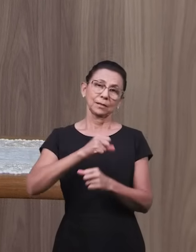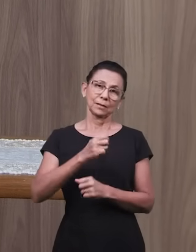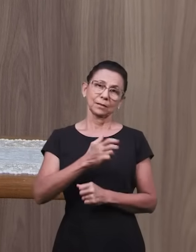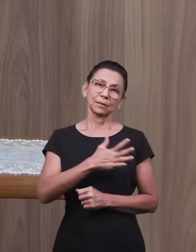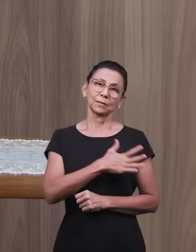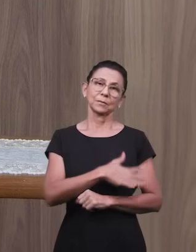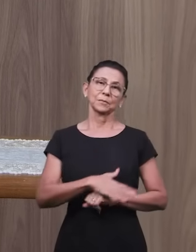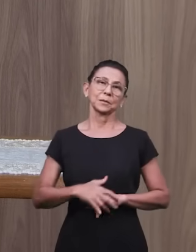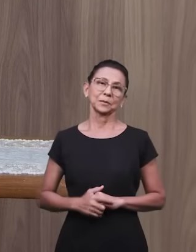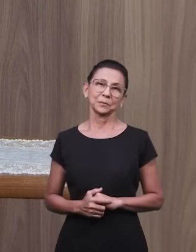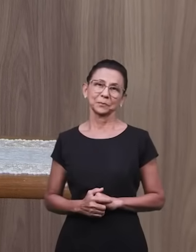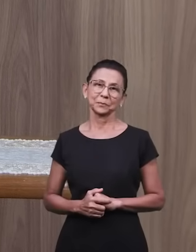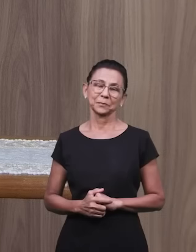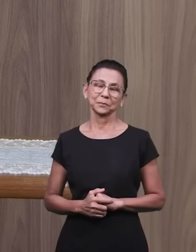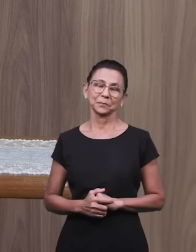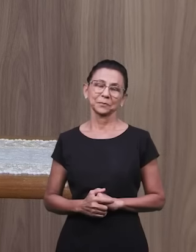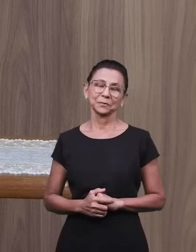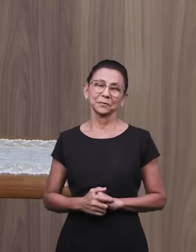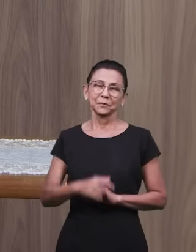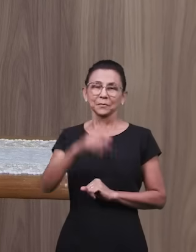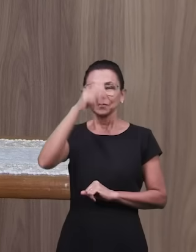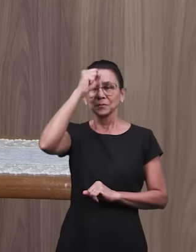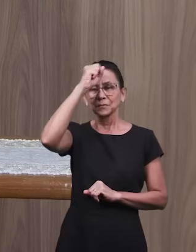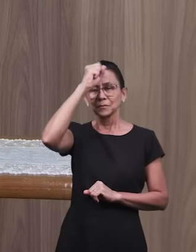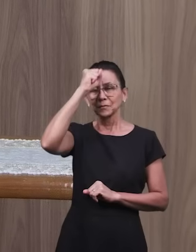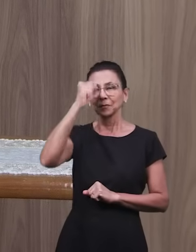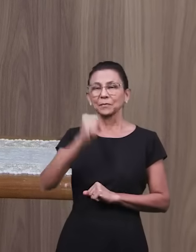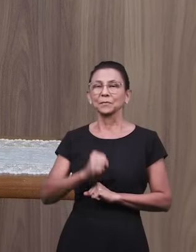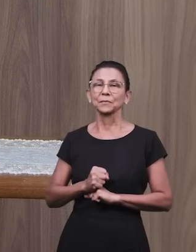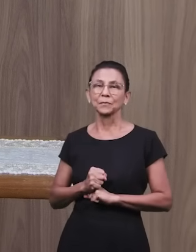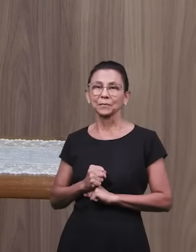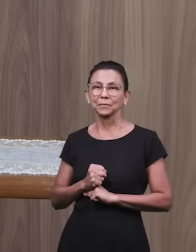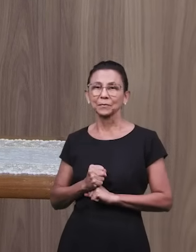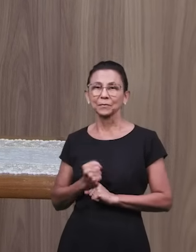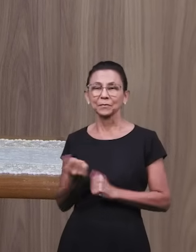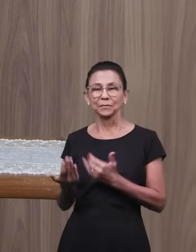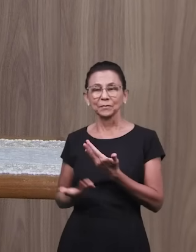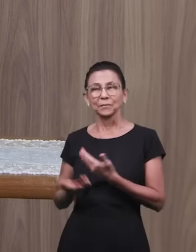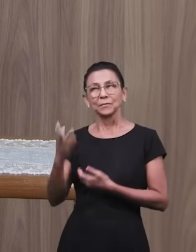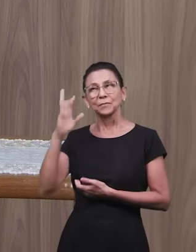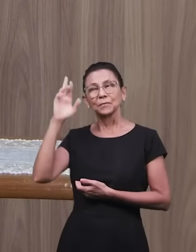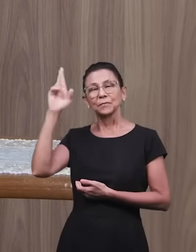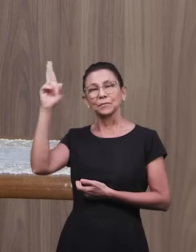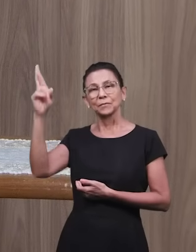E aprendemos a andar na sua presença. Eu me lembro,